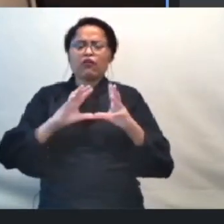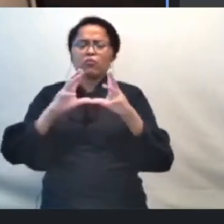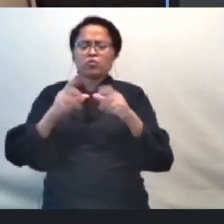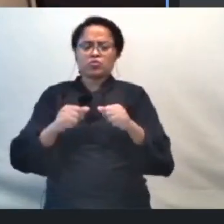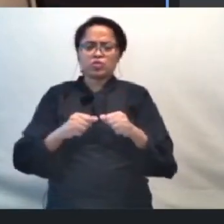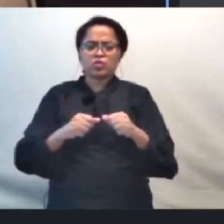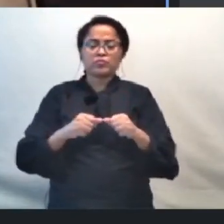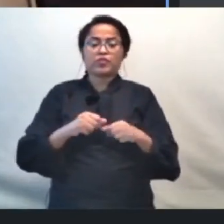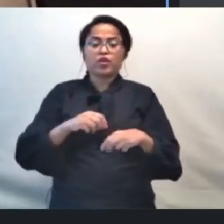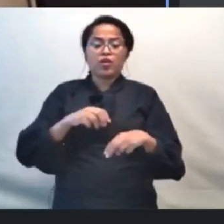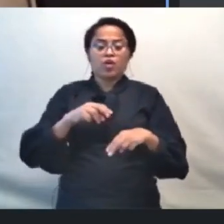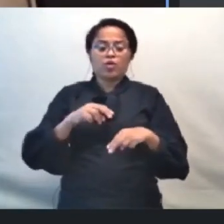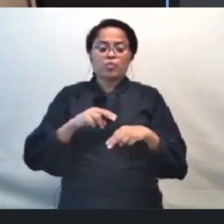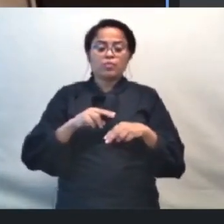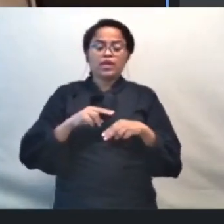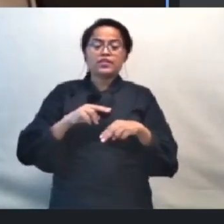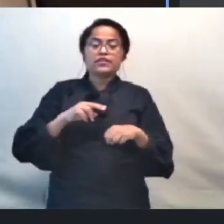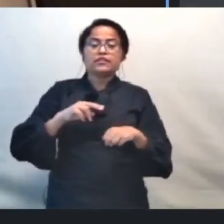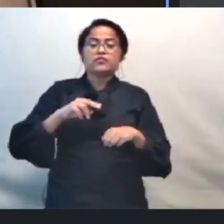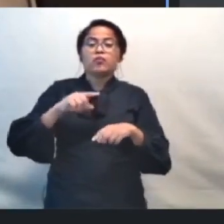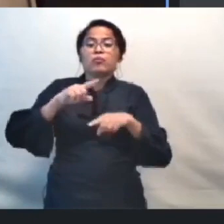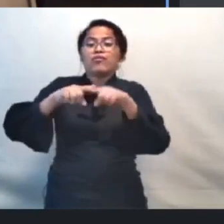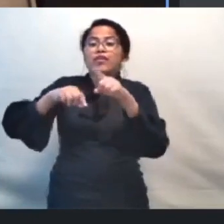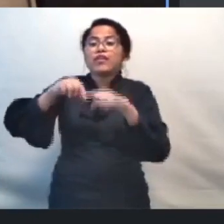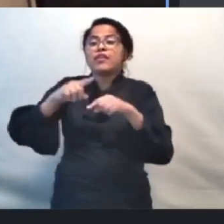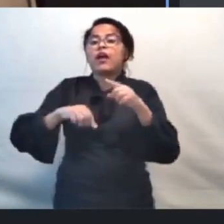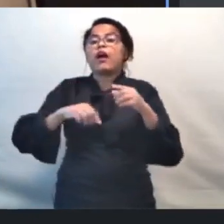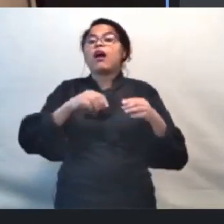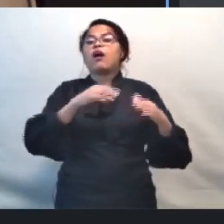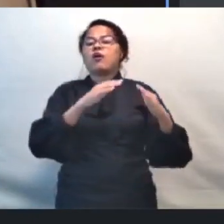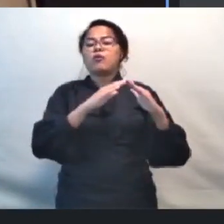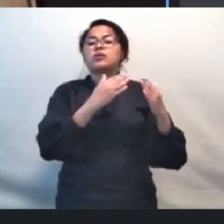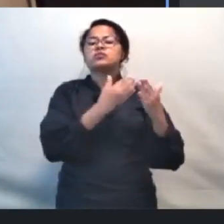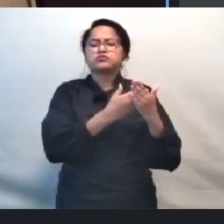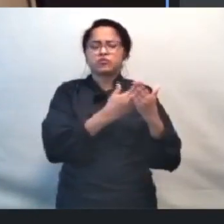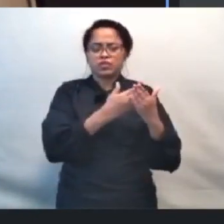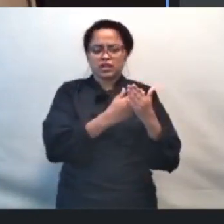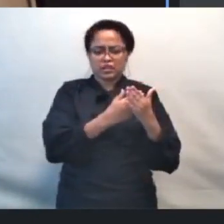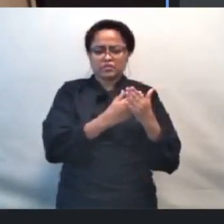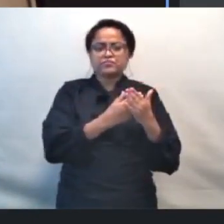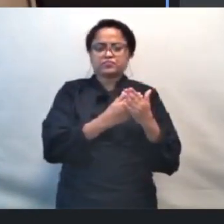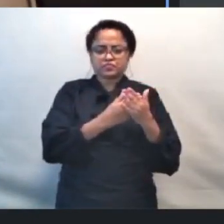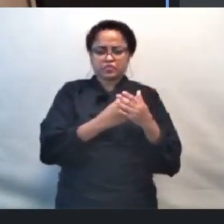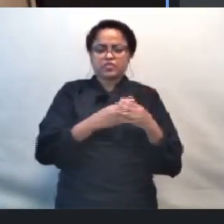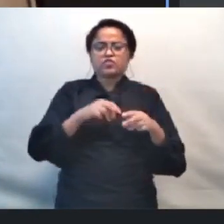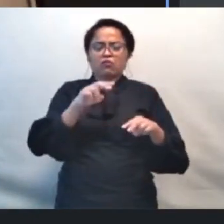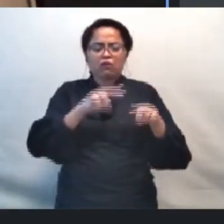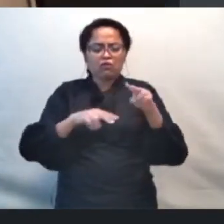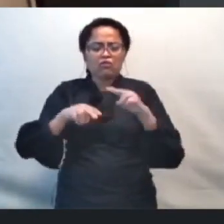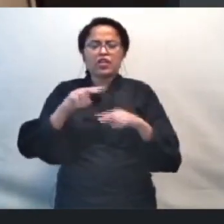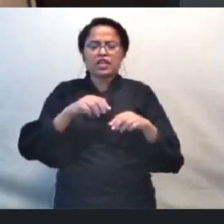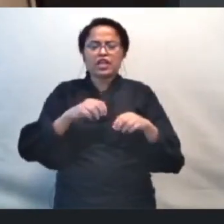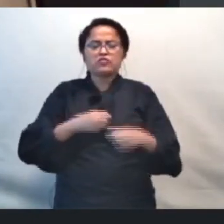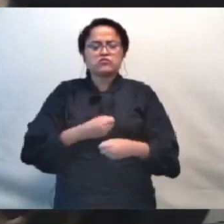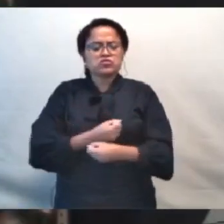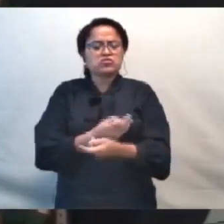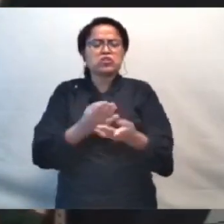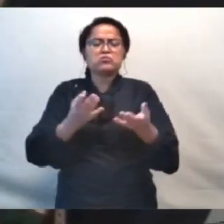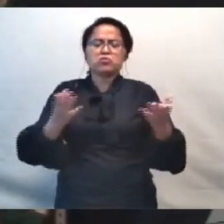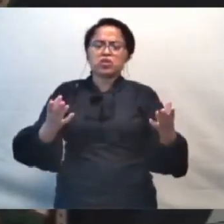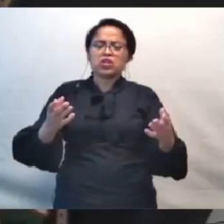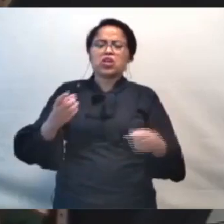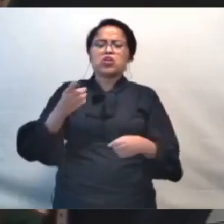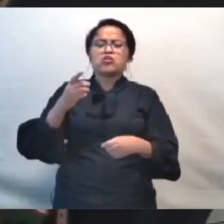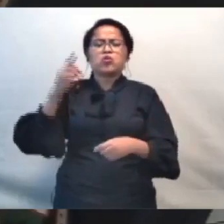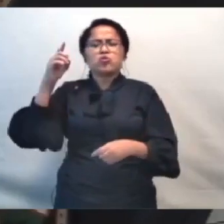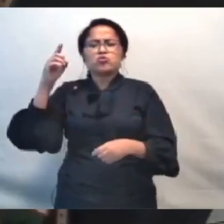que é escolar, eminentemente educacional, eles são assegurados no orçamento e são distribuídos todo ano, tá? Sim, não, entendi que às vezes também tem pais